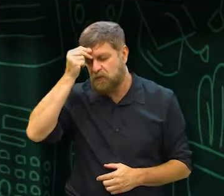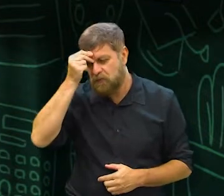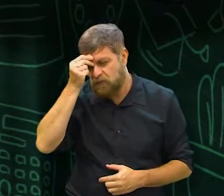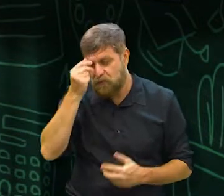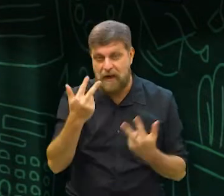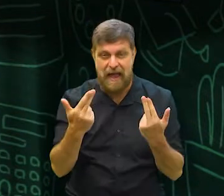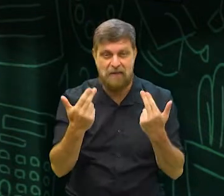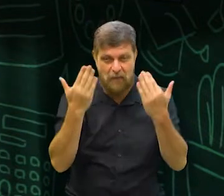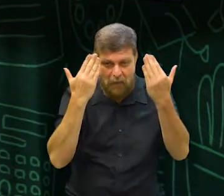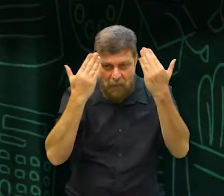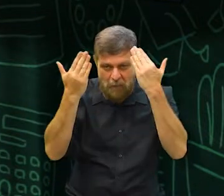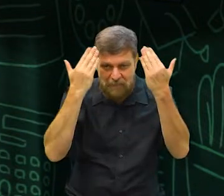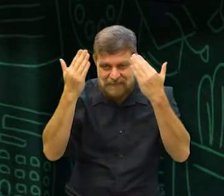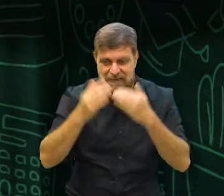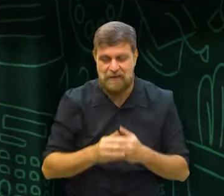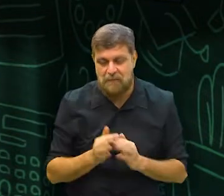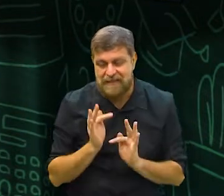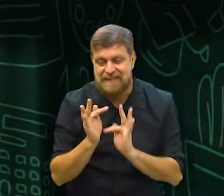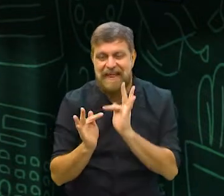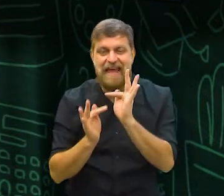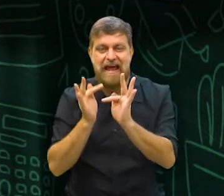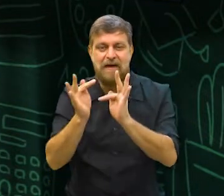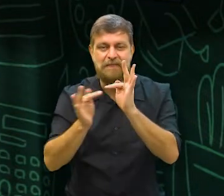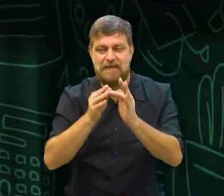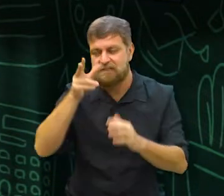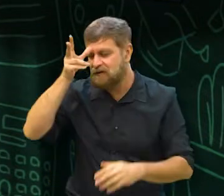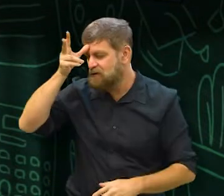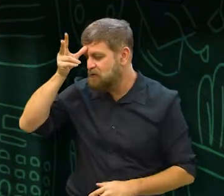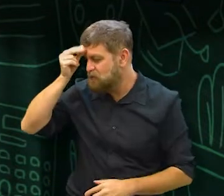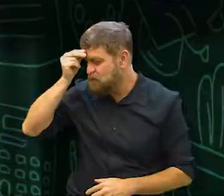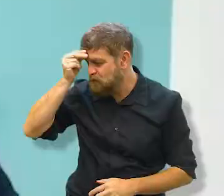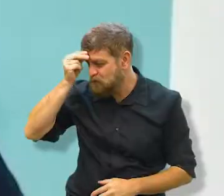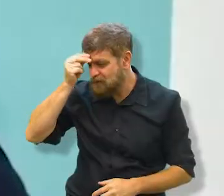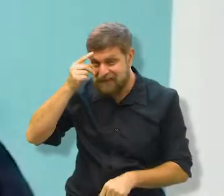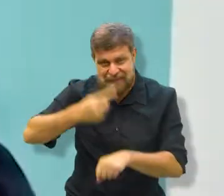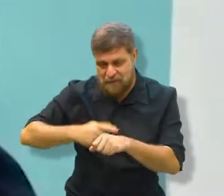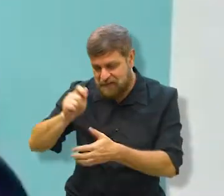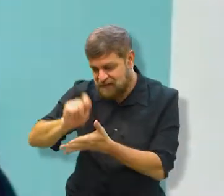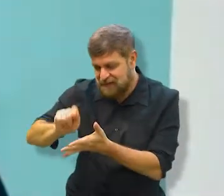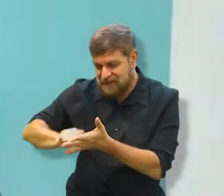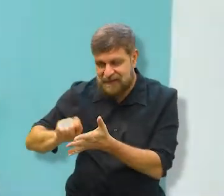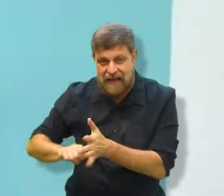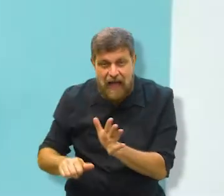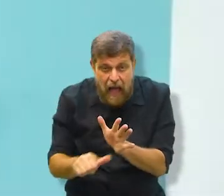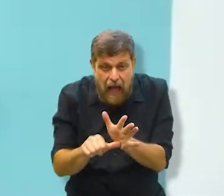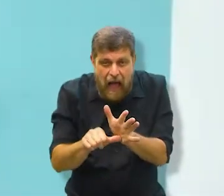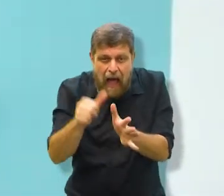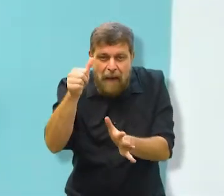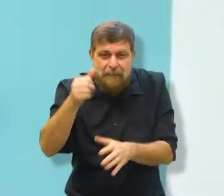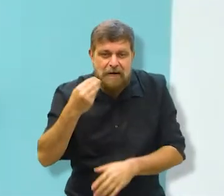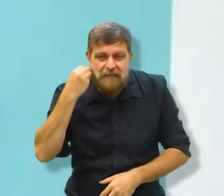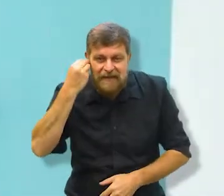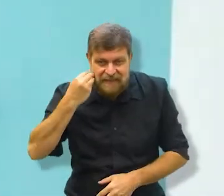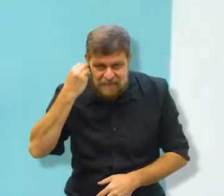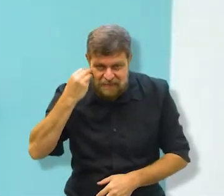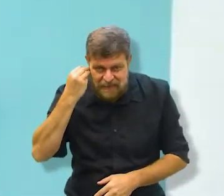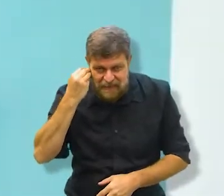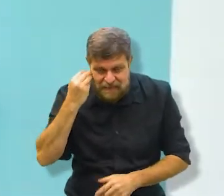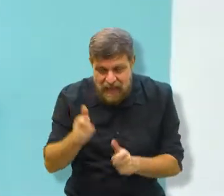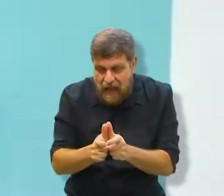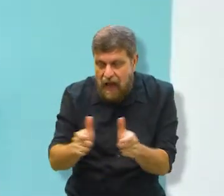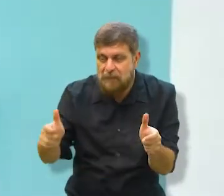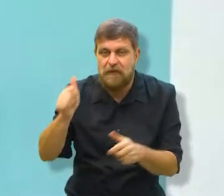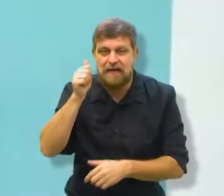É, E acaba sendo mesmo, porque, assim, como é a primeira escrita, muitas delas,